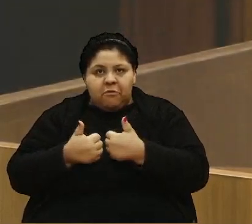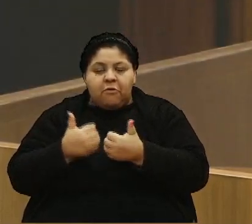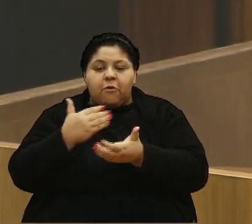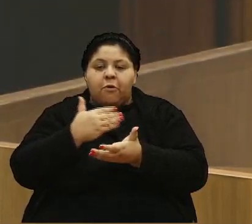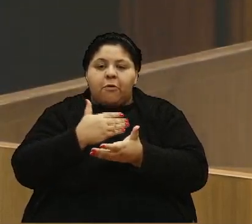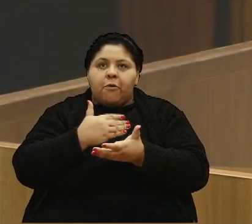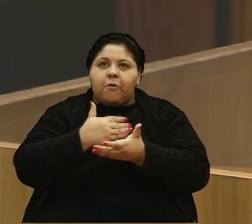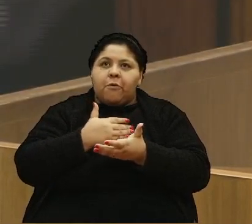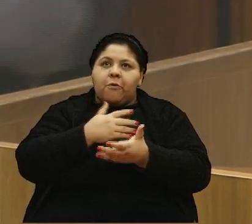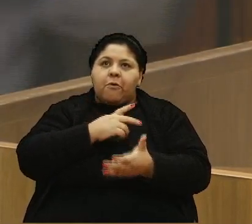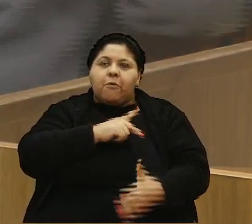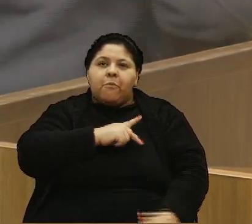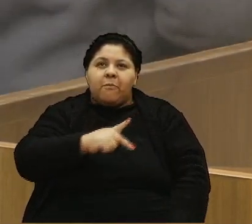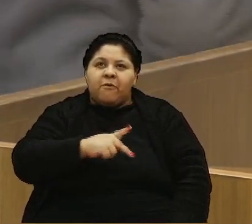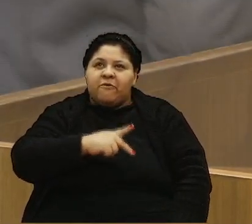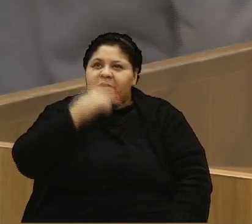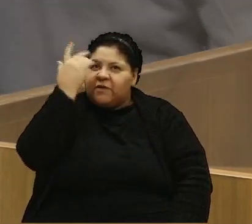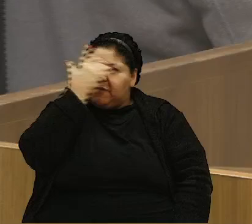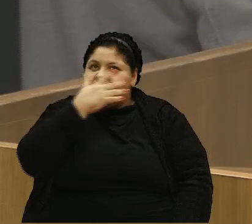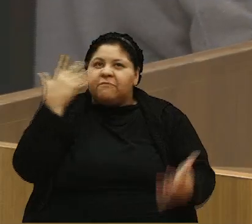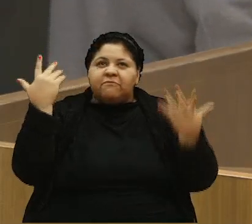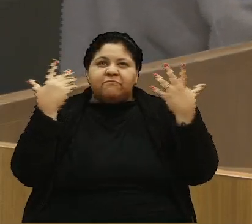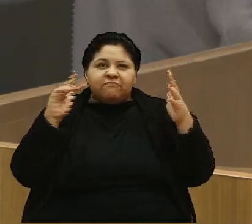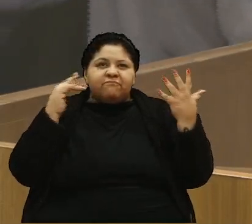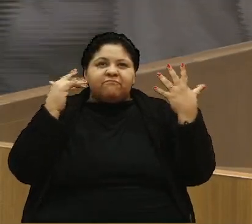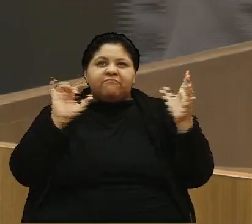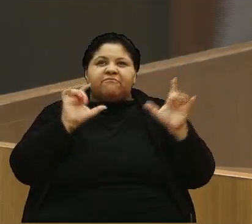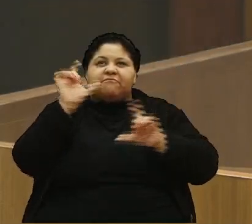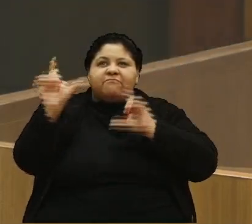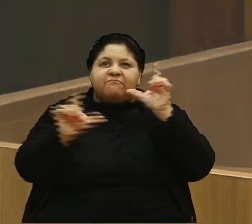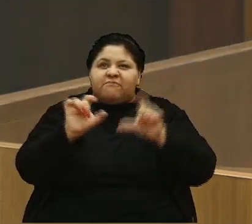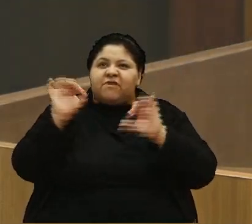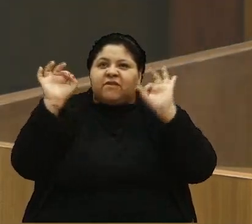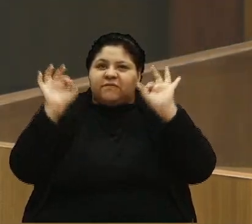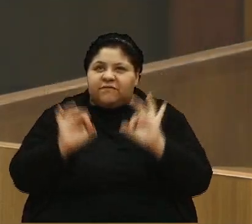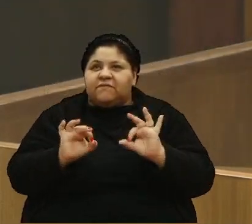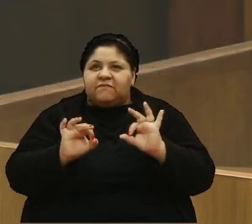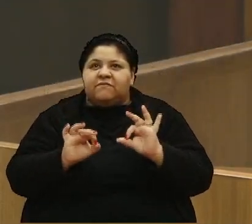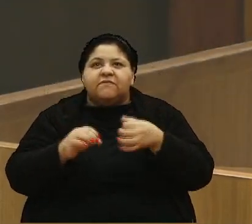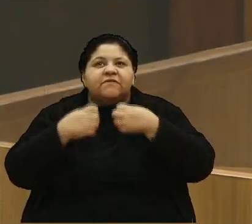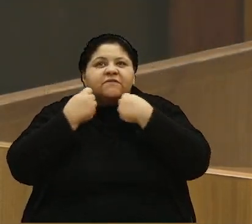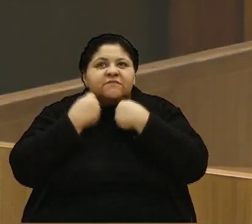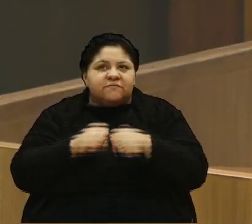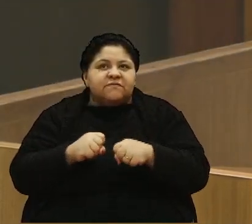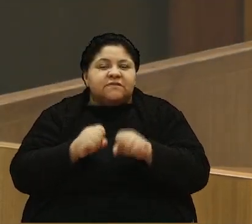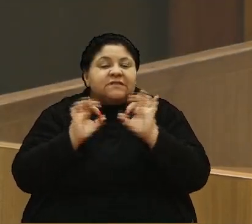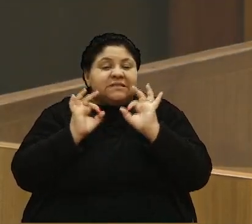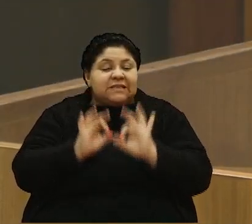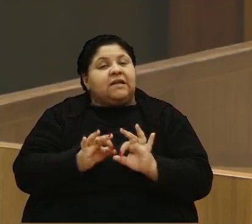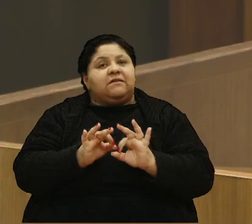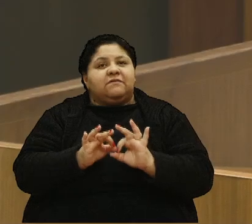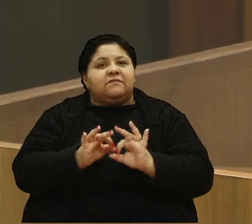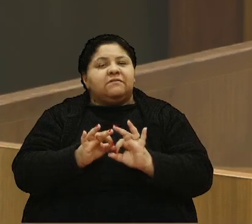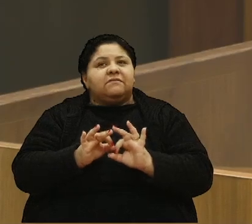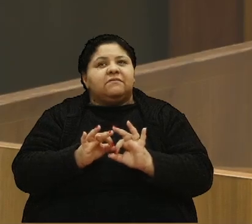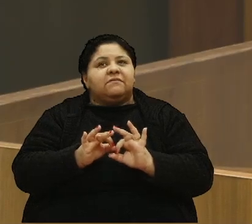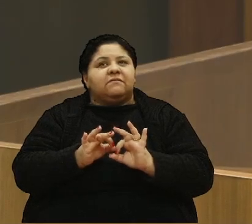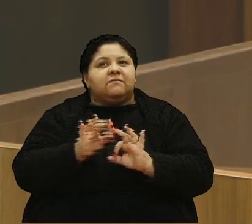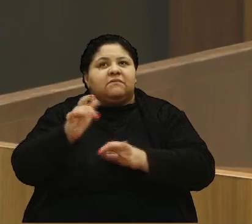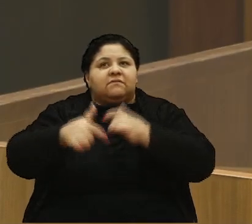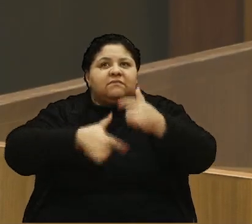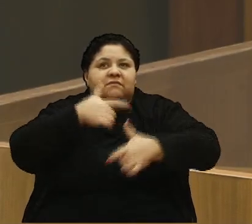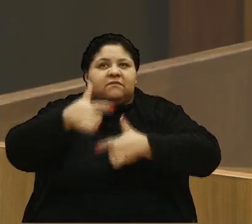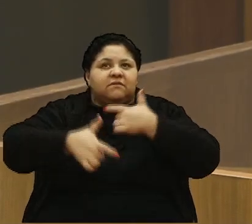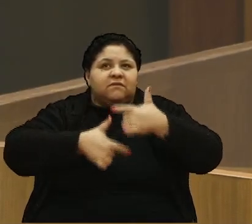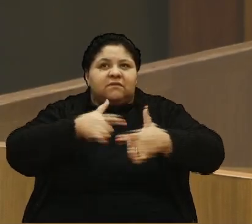Adiló, parabéns, né, por colocar pessoas eficientes nas secretarias corretas. Aí é um trabalho